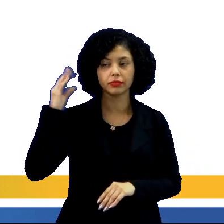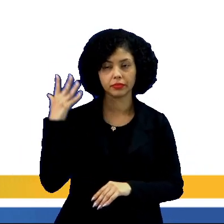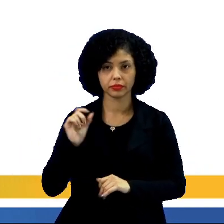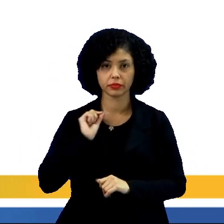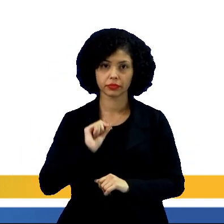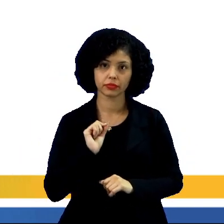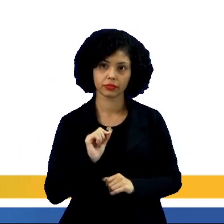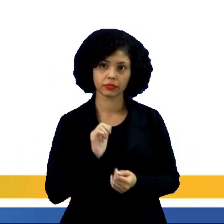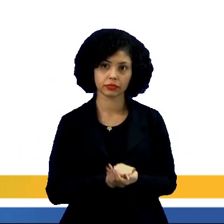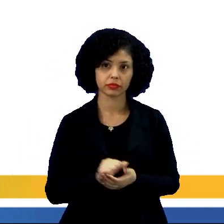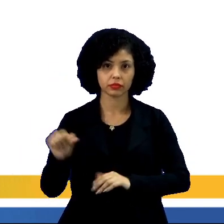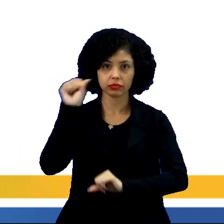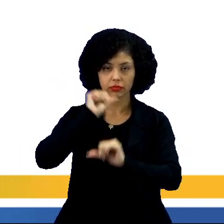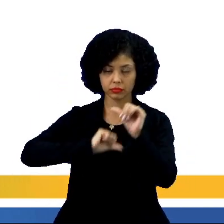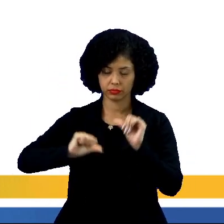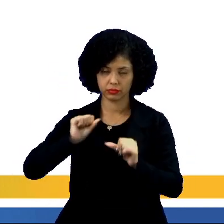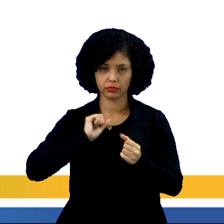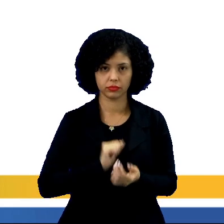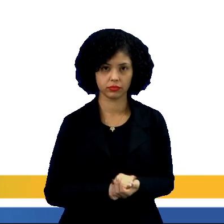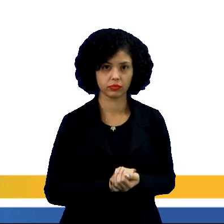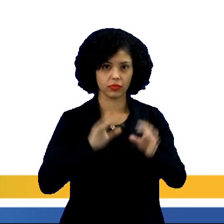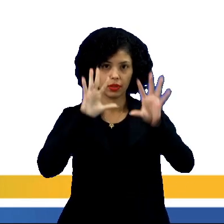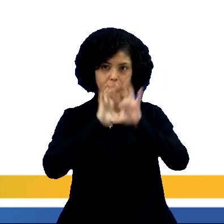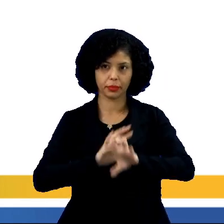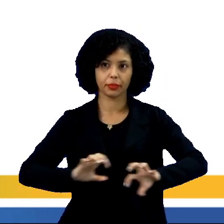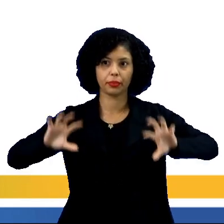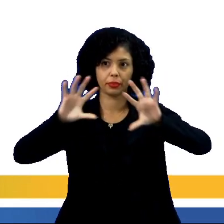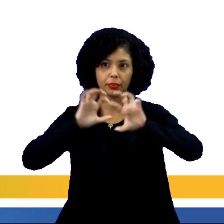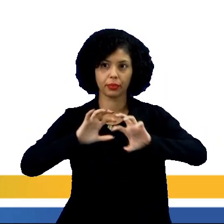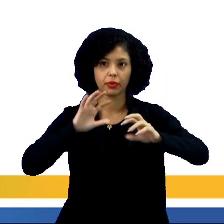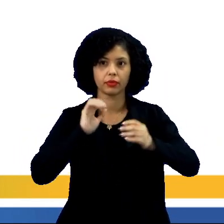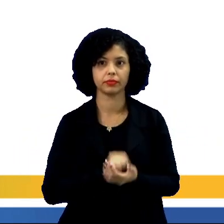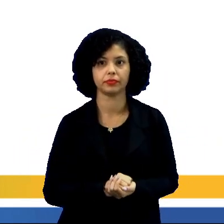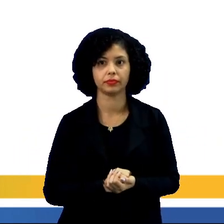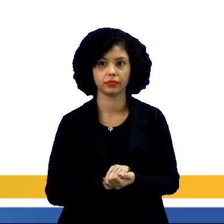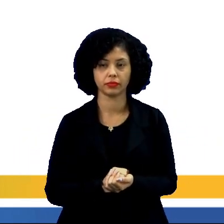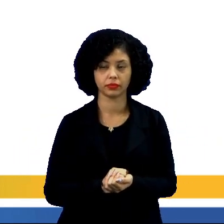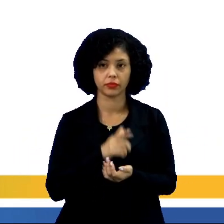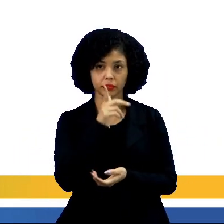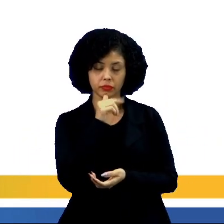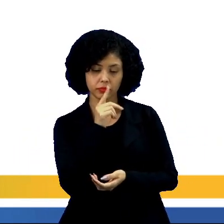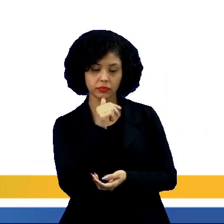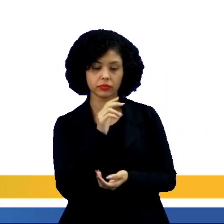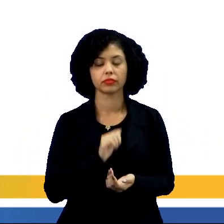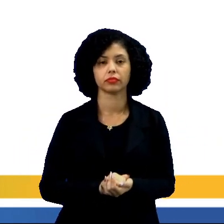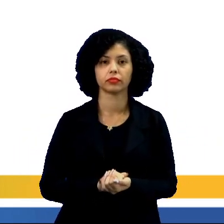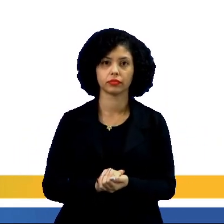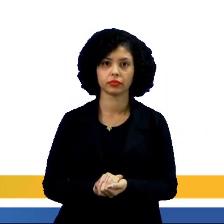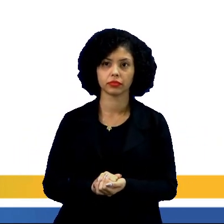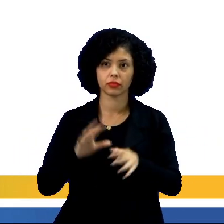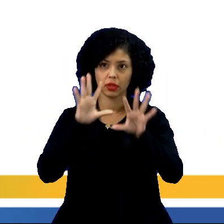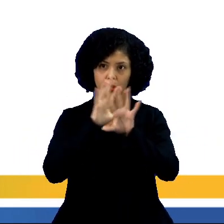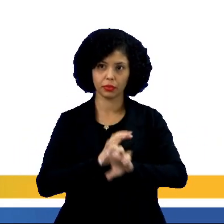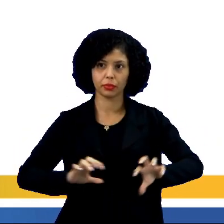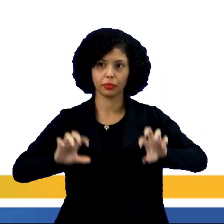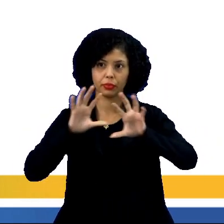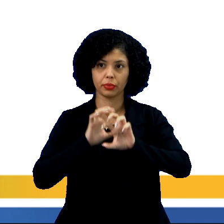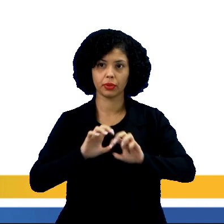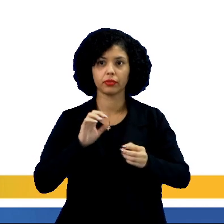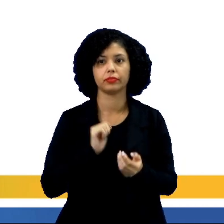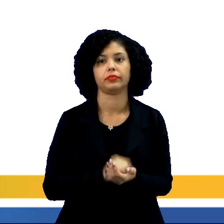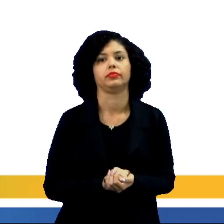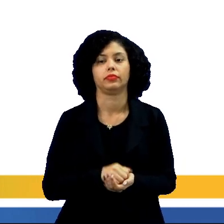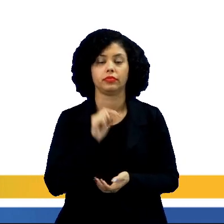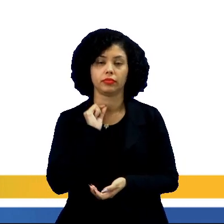condensação, ela é o inverso, da evaporação. Na evaporação é do líquido para o gasoso e na